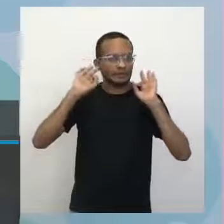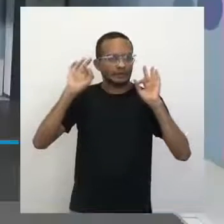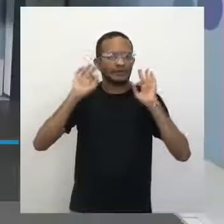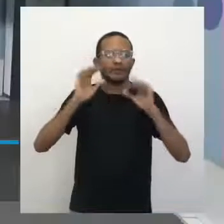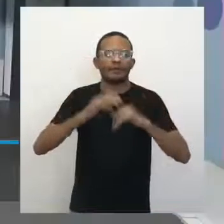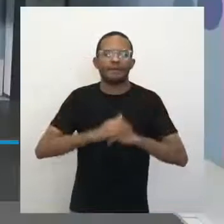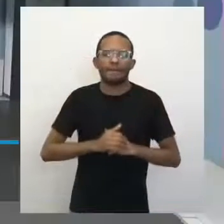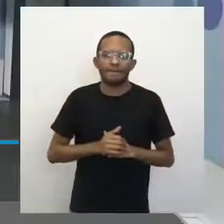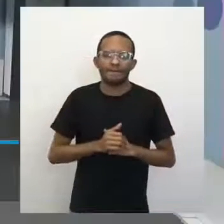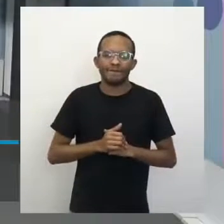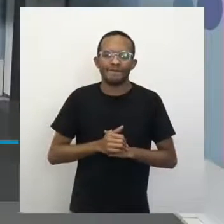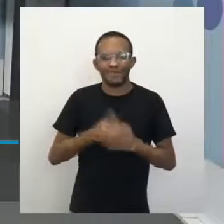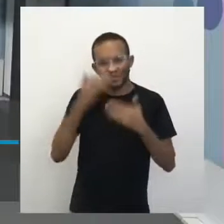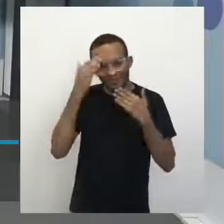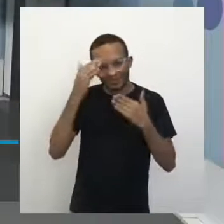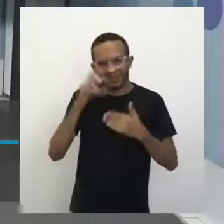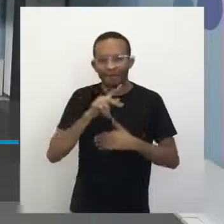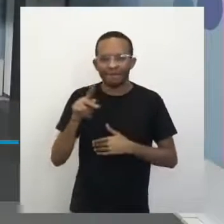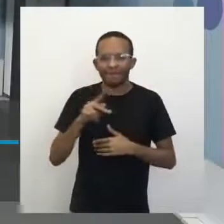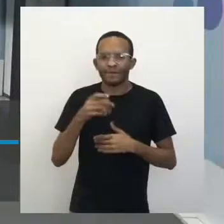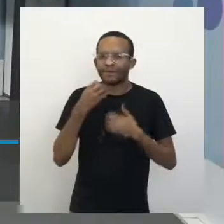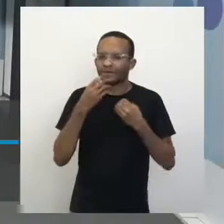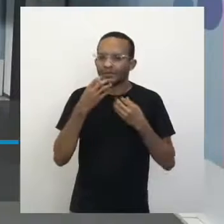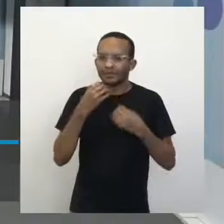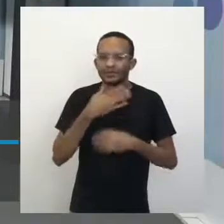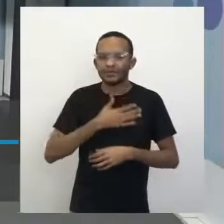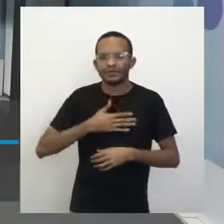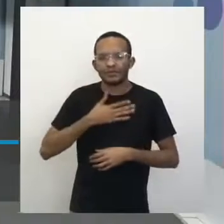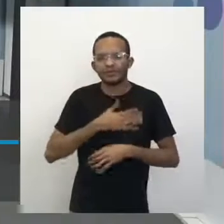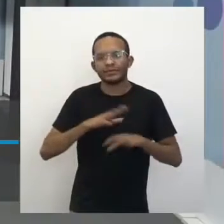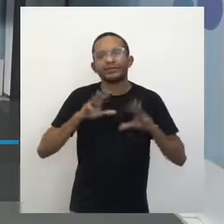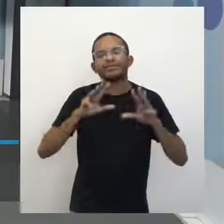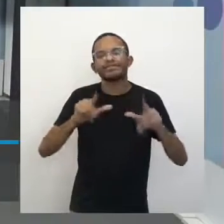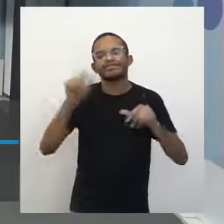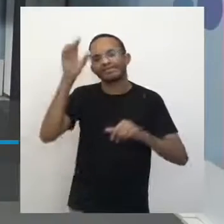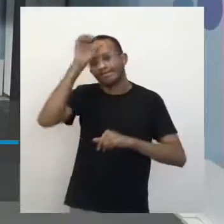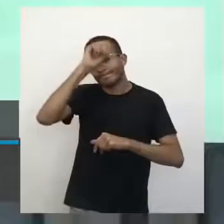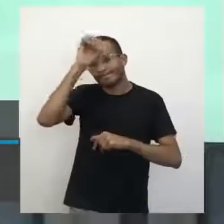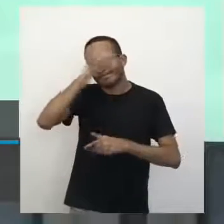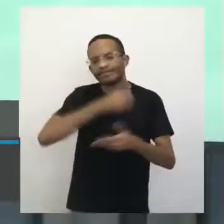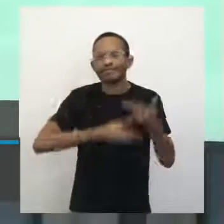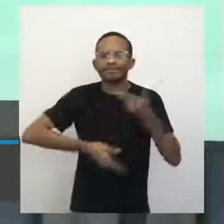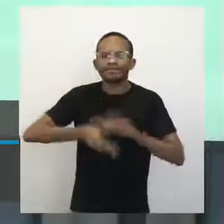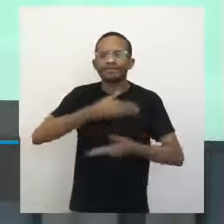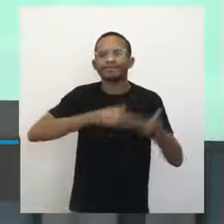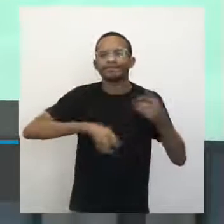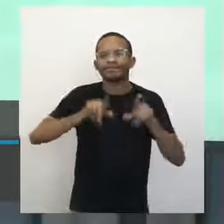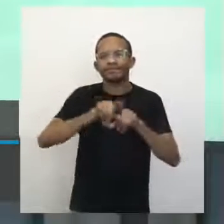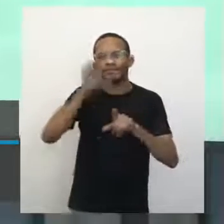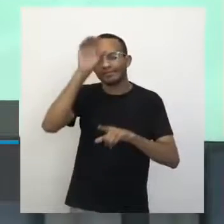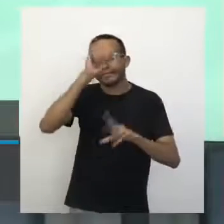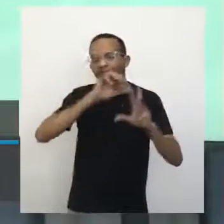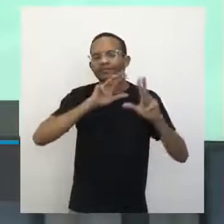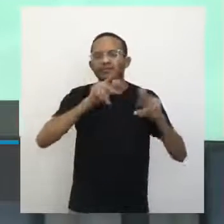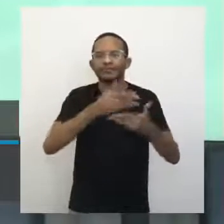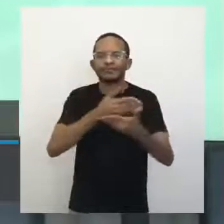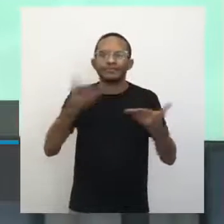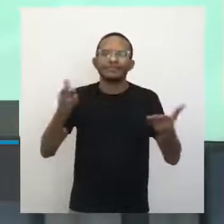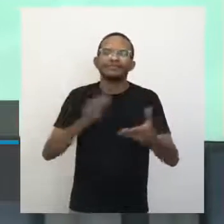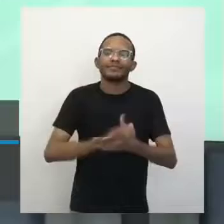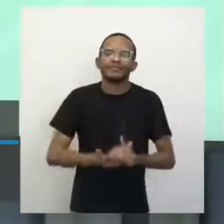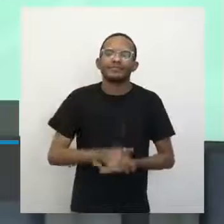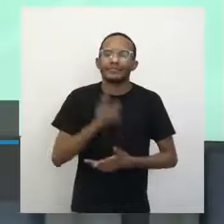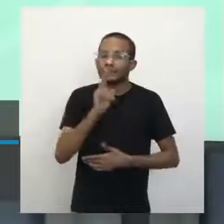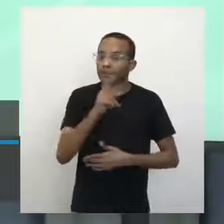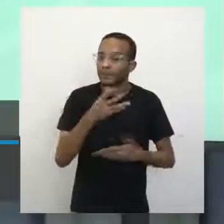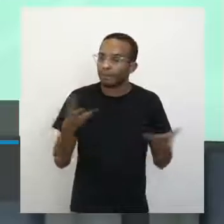aí. Obrigado, professor. Muita gentileza. Estamos tudo aqui no mesmo barco, aprendendo um com o outro e aprendendo com todos vocês aí sempre.